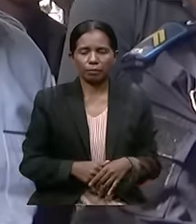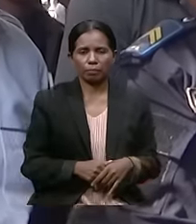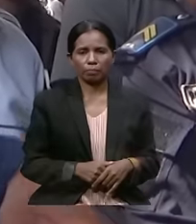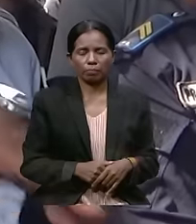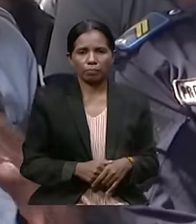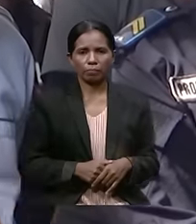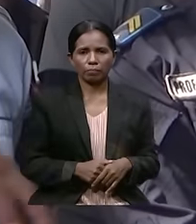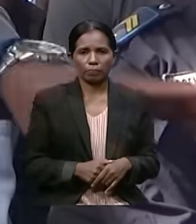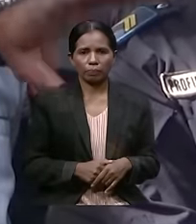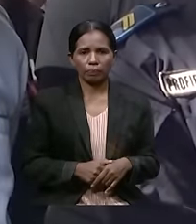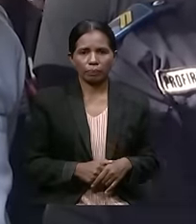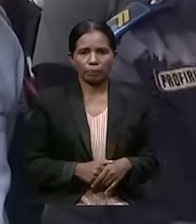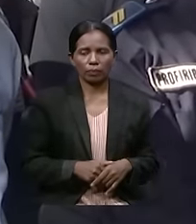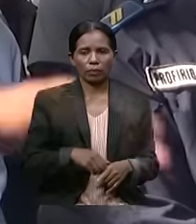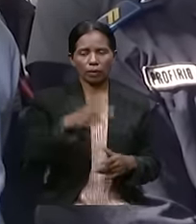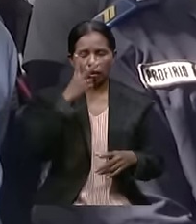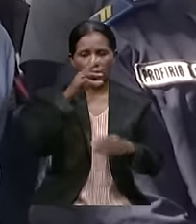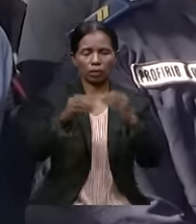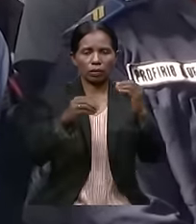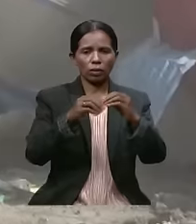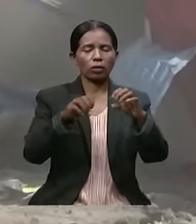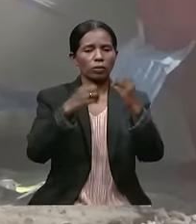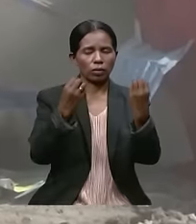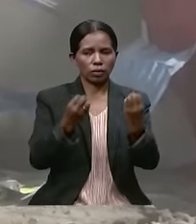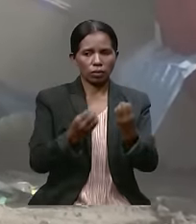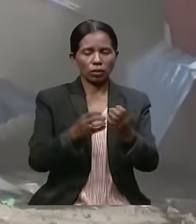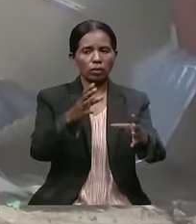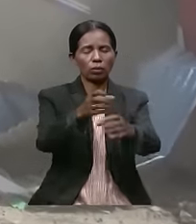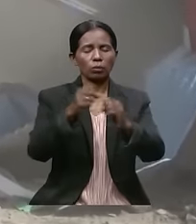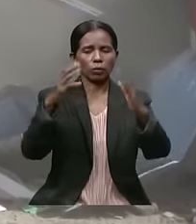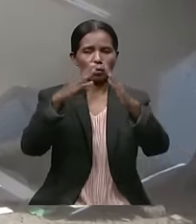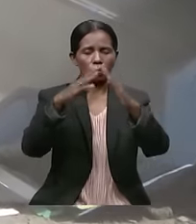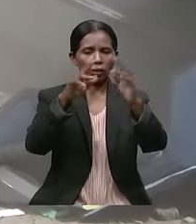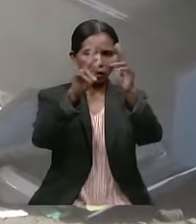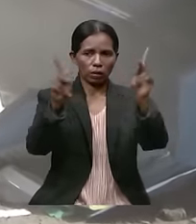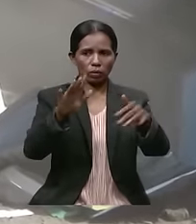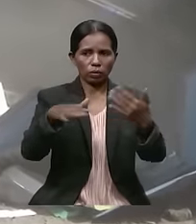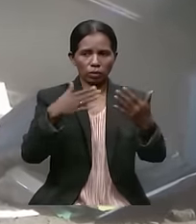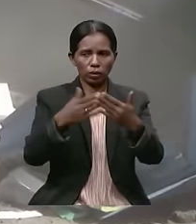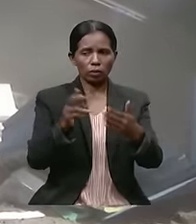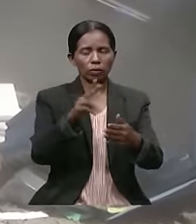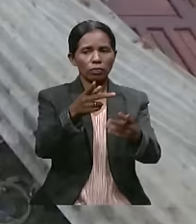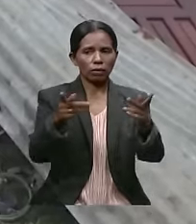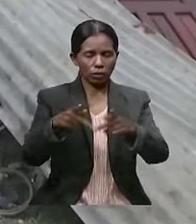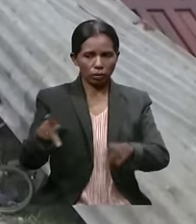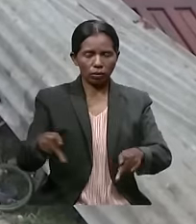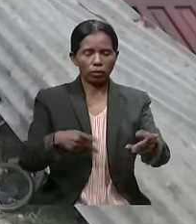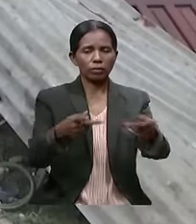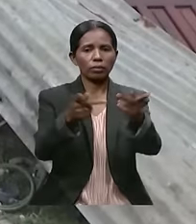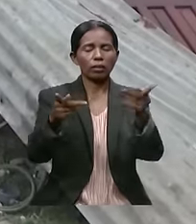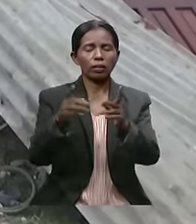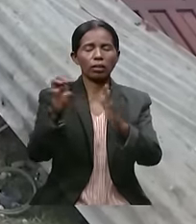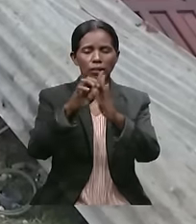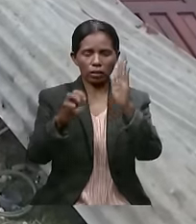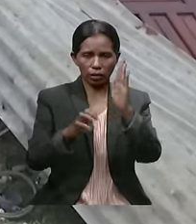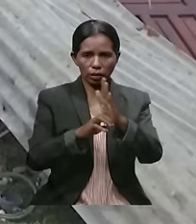O governo e o secretário de Estado assunto toponímia na organização urbana sob uma loja ou neve ocupa espaço público no RAI Estado, o objetivo